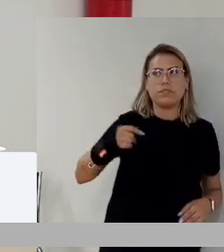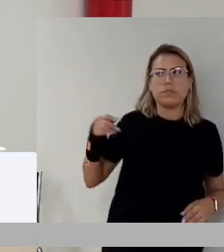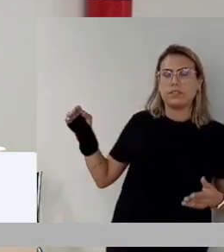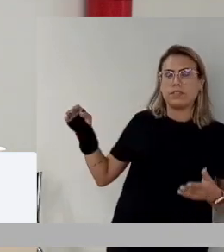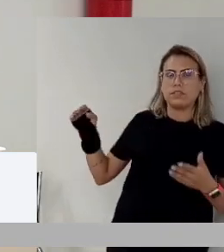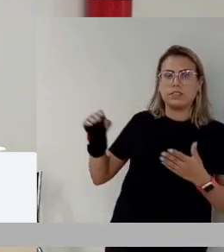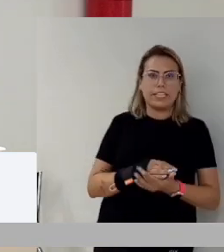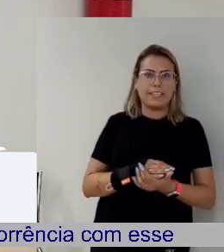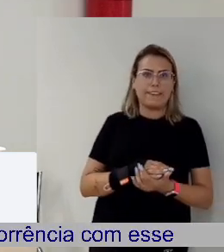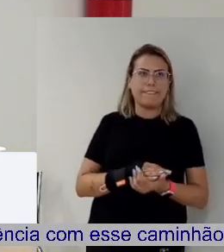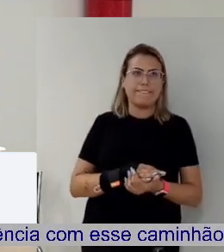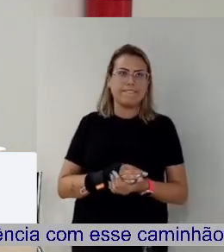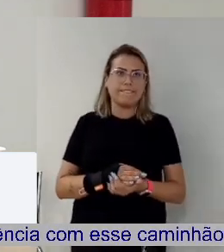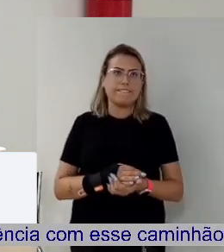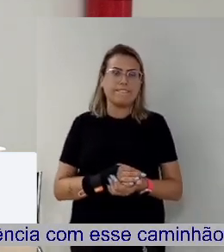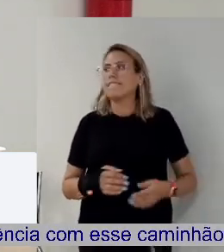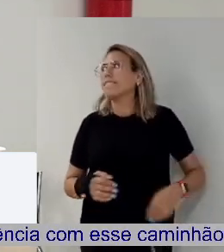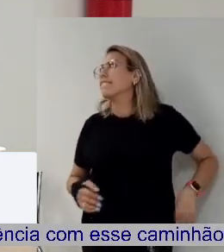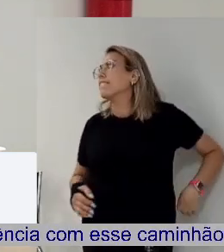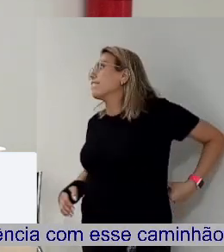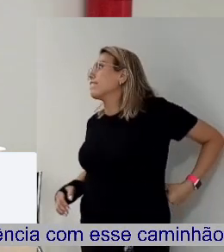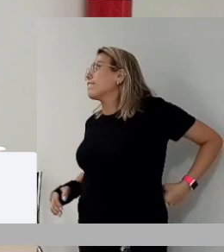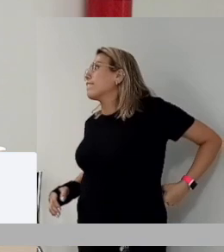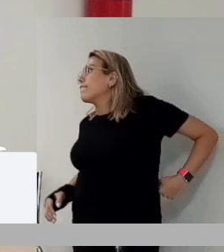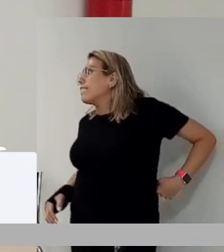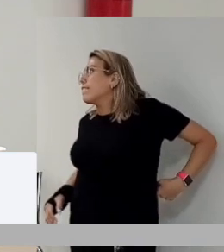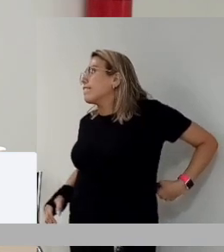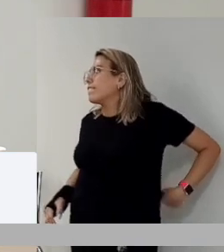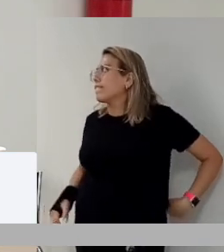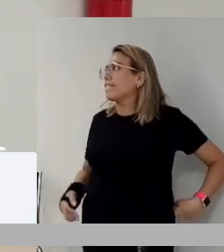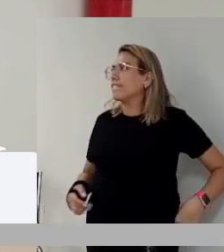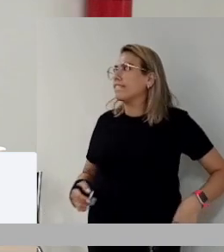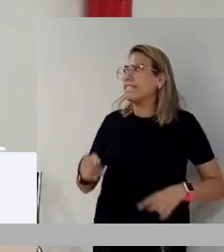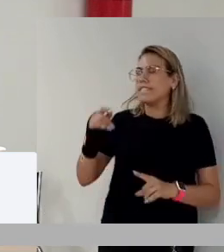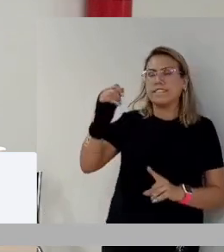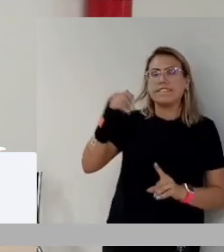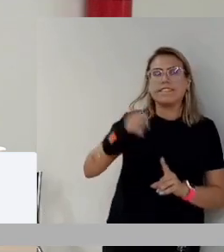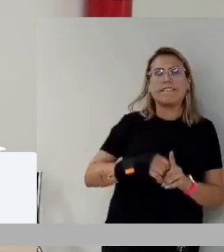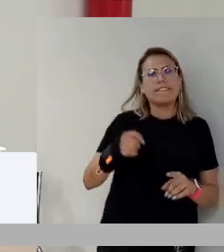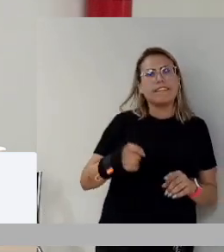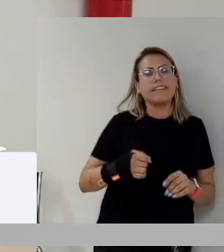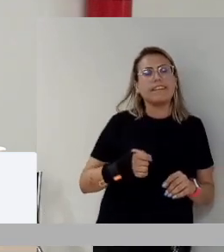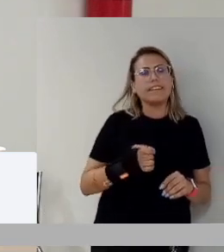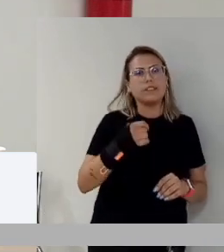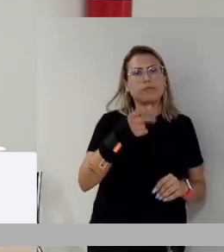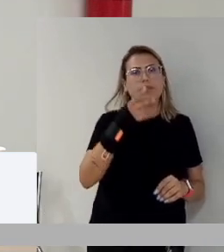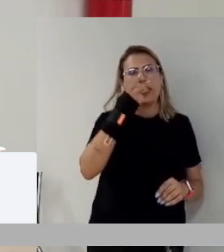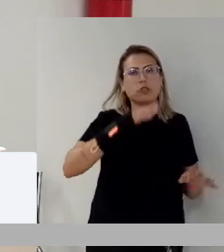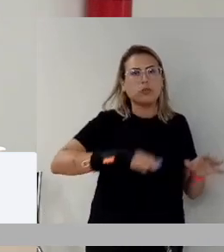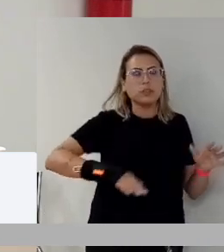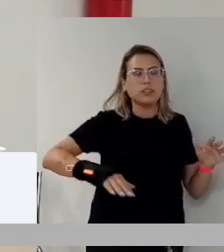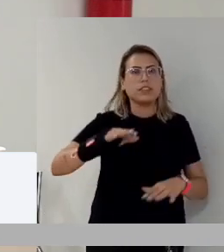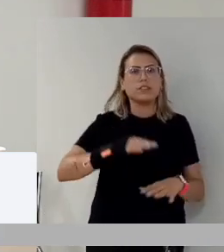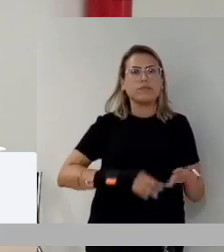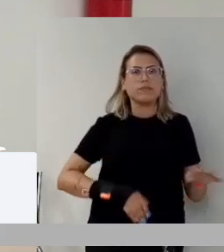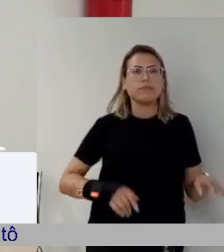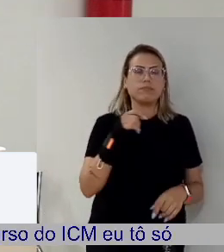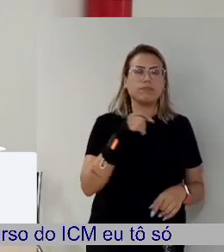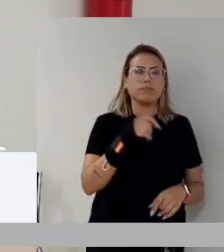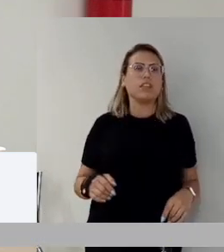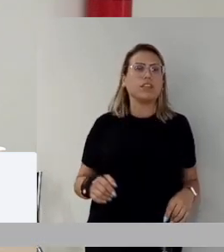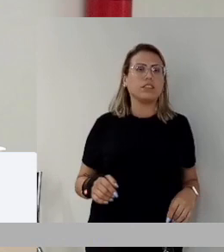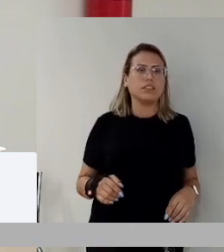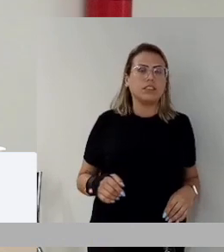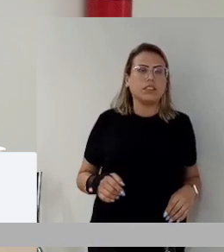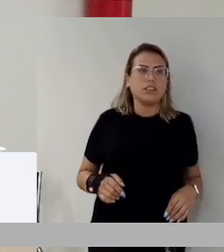só naquela naquela papazin que entra todo mês pra gente ir se mantendo né pagar uns contratos que a gente tem e e